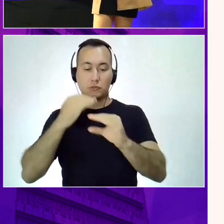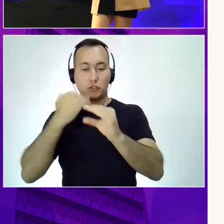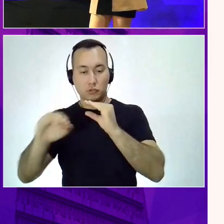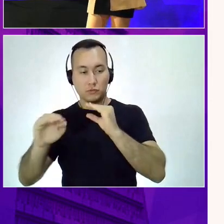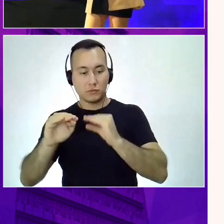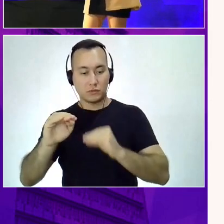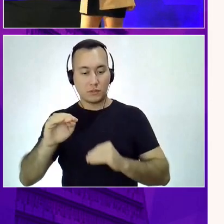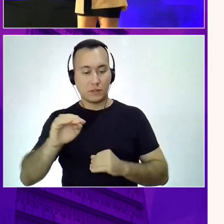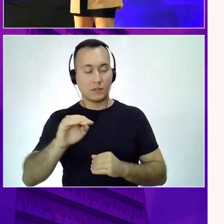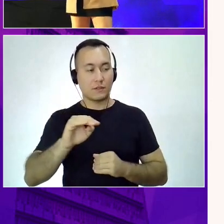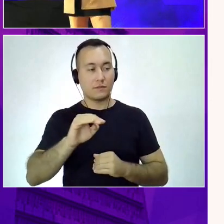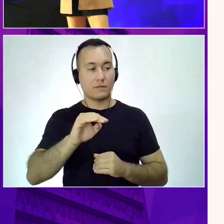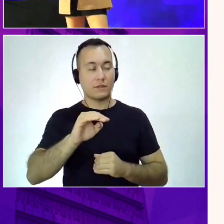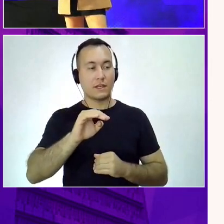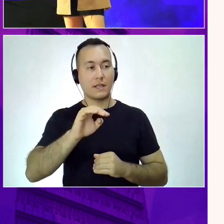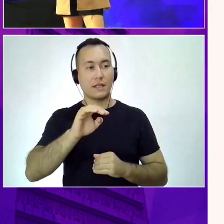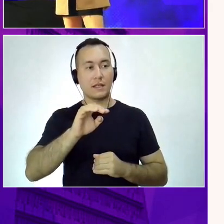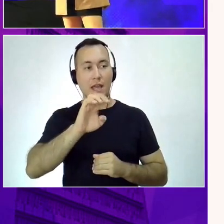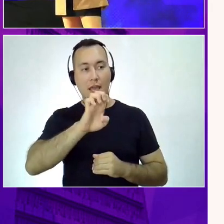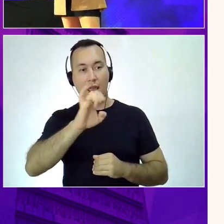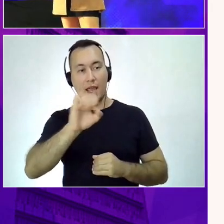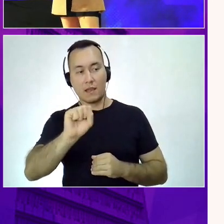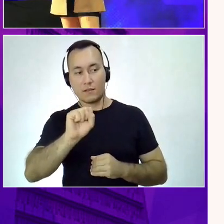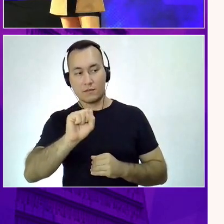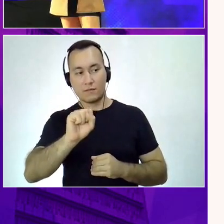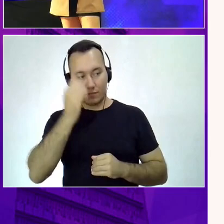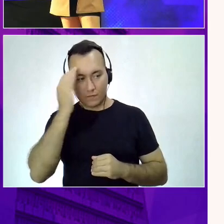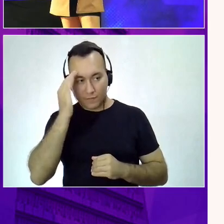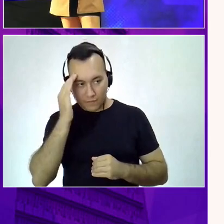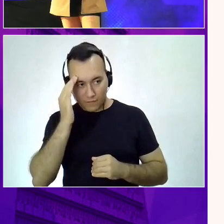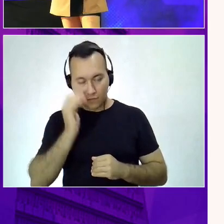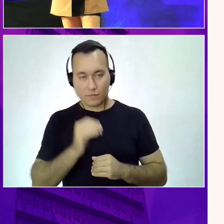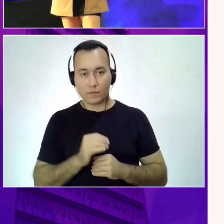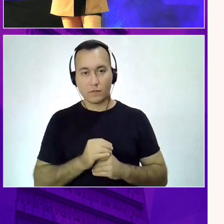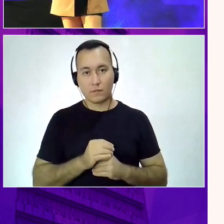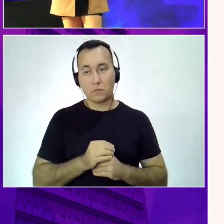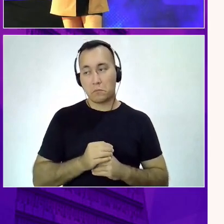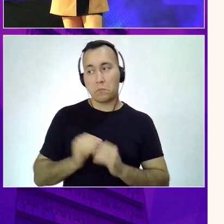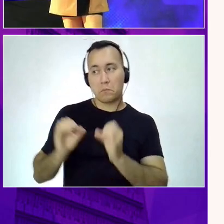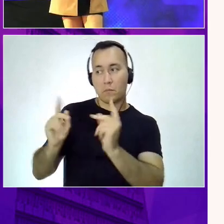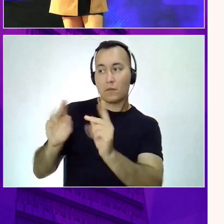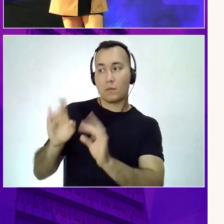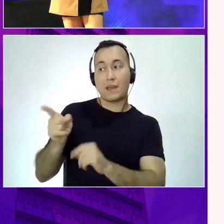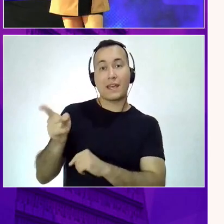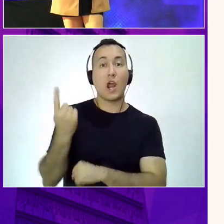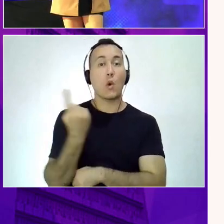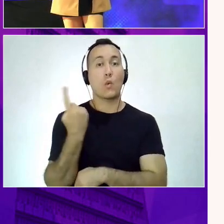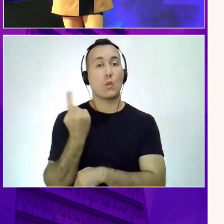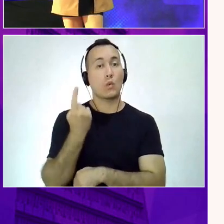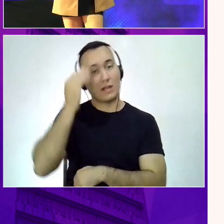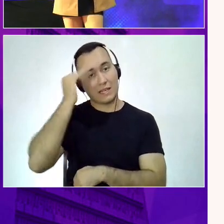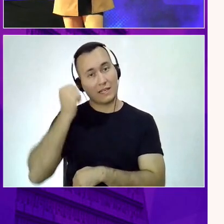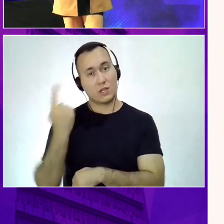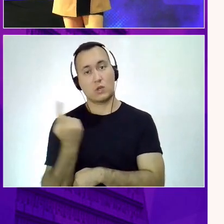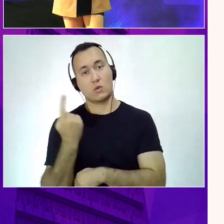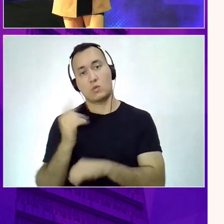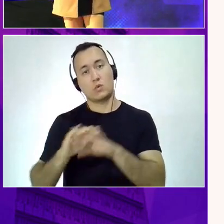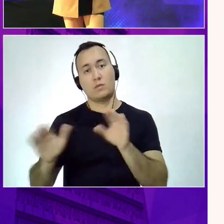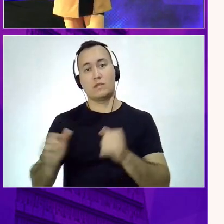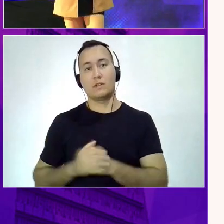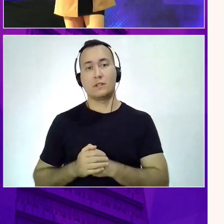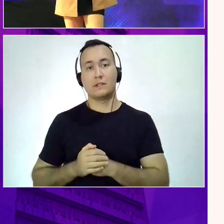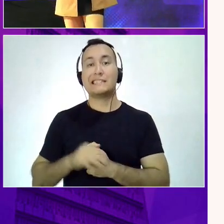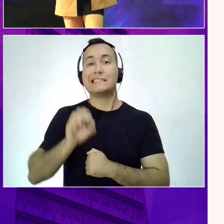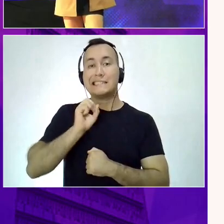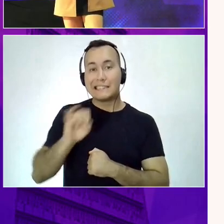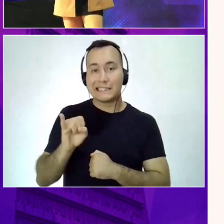essa aplicação pode ser mais baixo, pode ser um tempo mais curto que o que a gente trouxe no Angular. Só que eu vou ficar 100% dependente dessa pessoa,